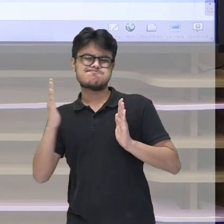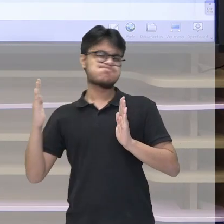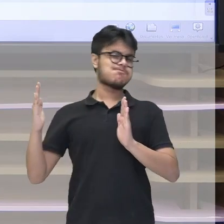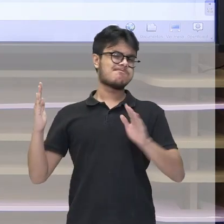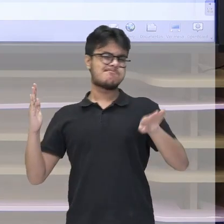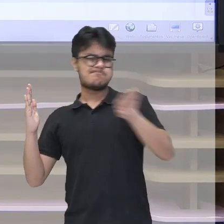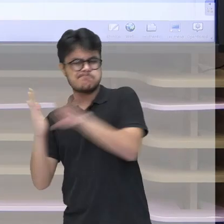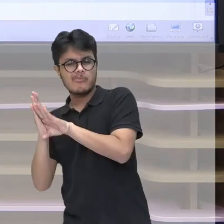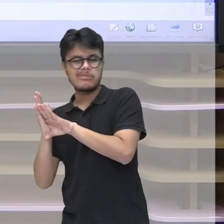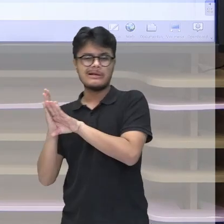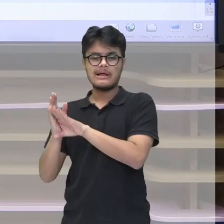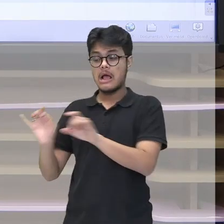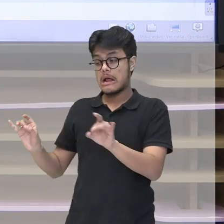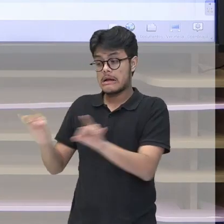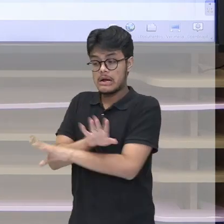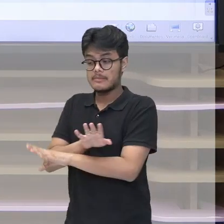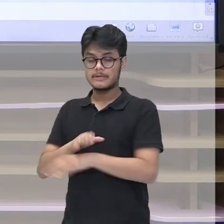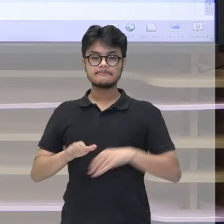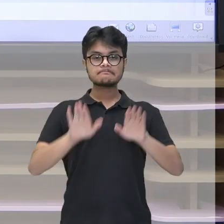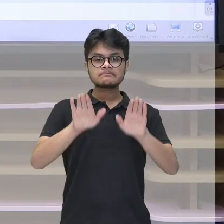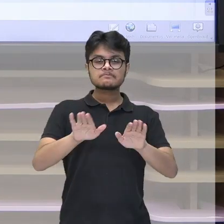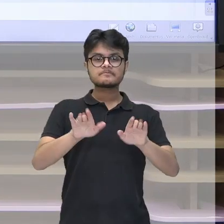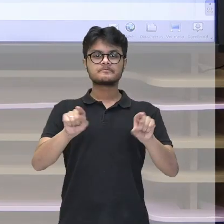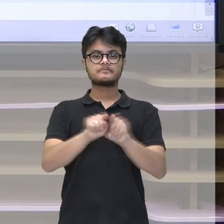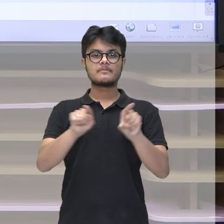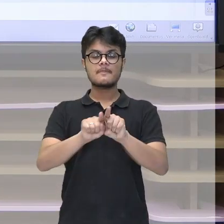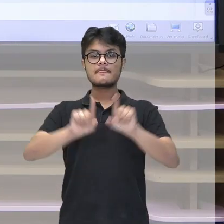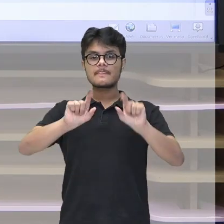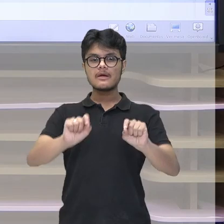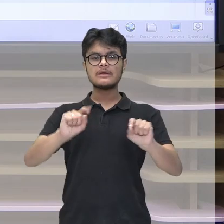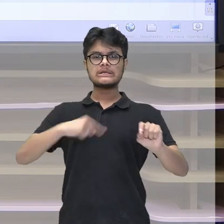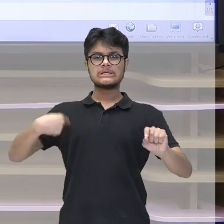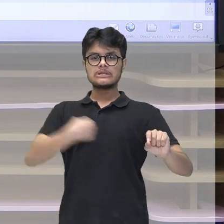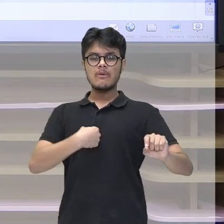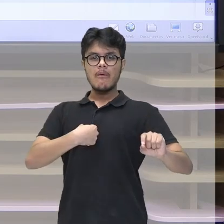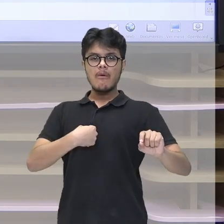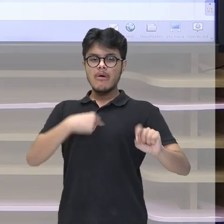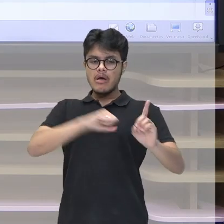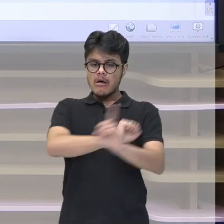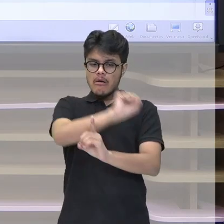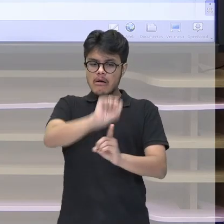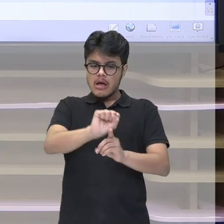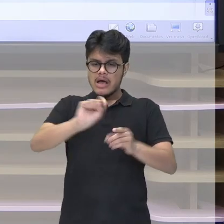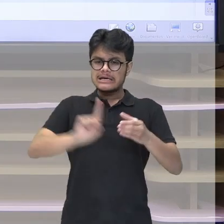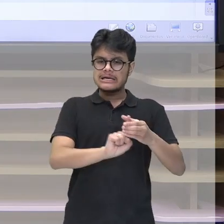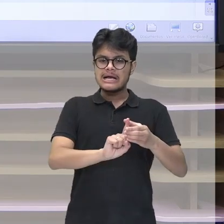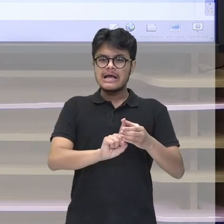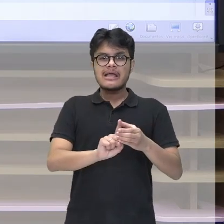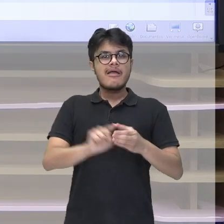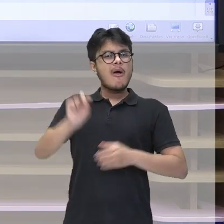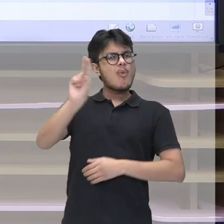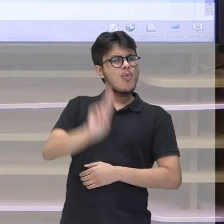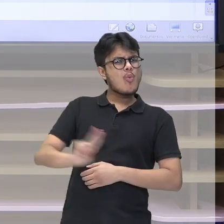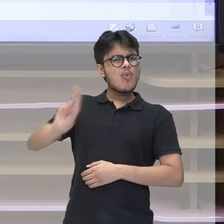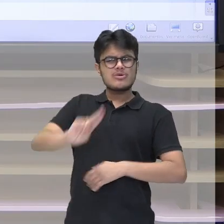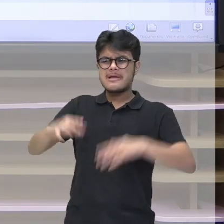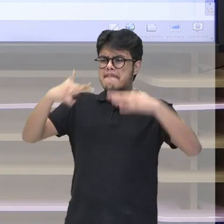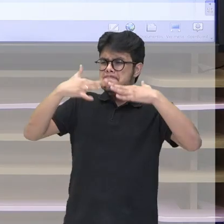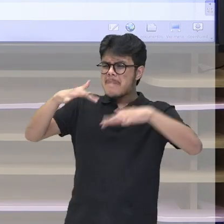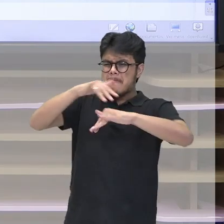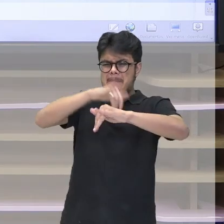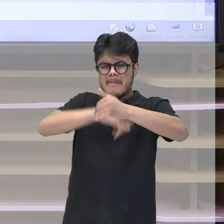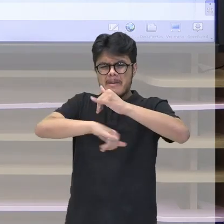formados. E a grande situação é que a gente utiliza muito, né? Nós temos esses